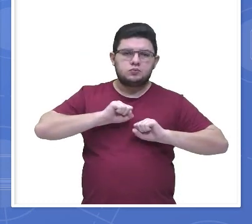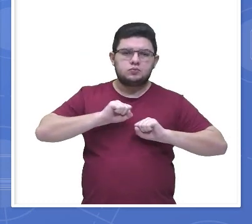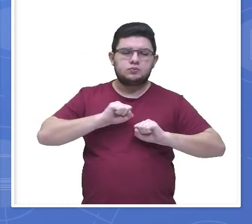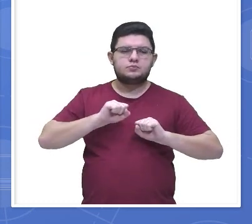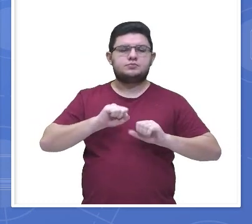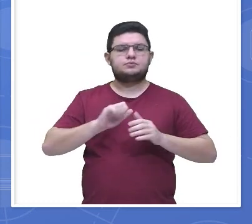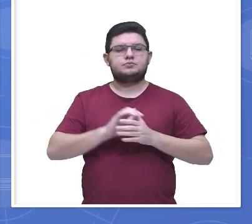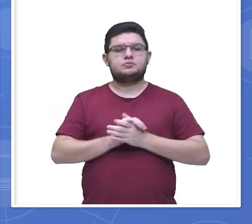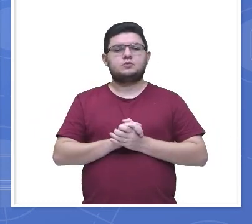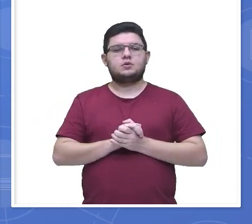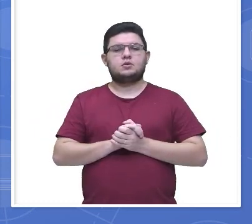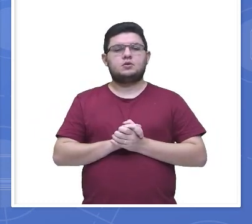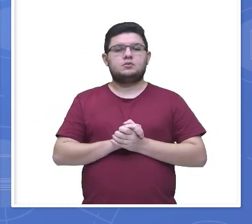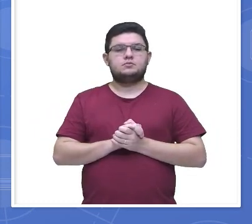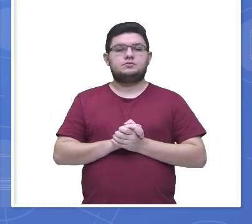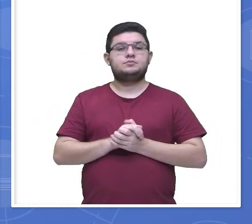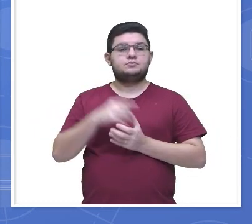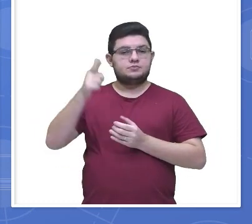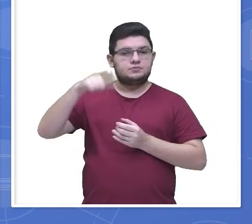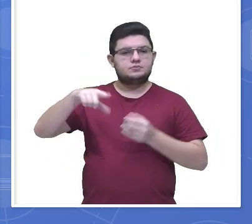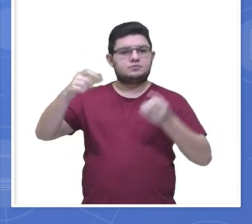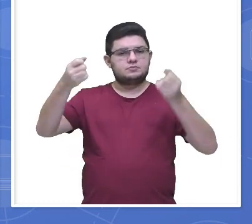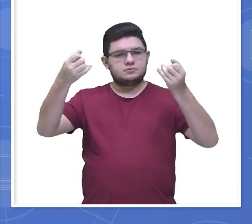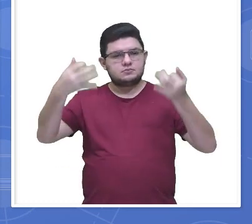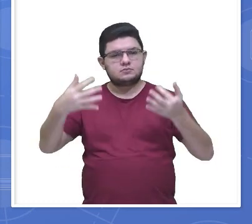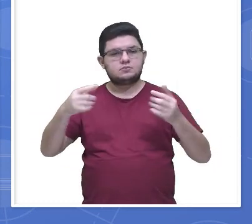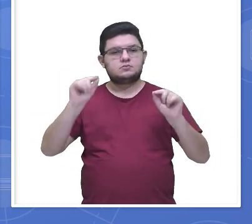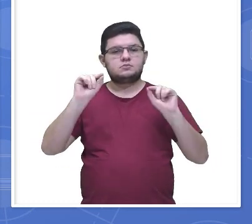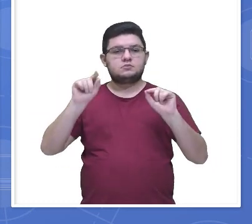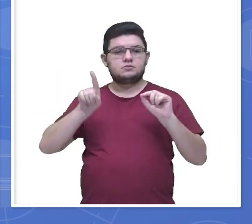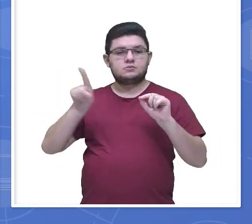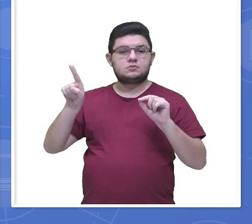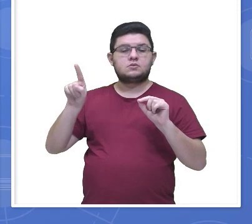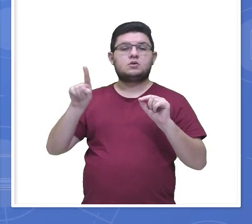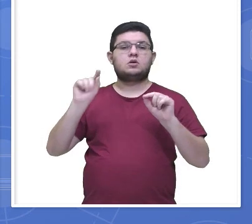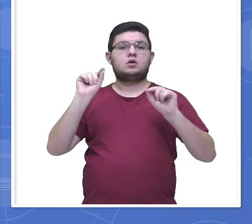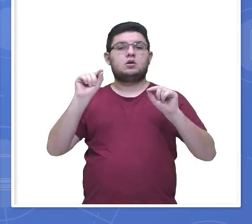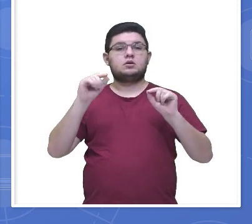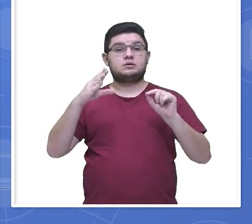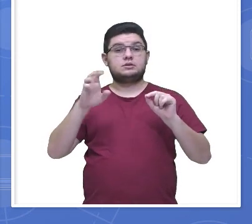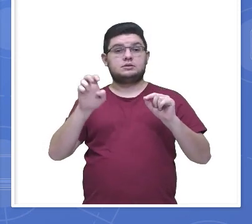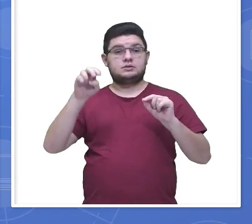Vamos ver mais informações sobre o sistema nervoso central na próxima imagem.